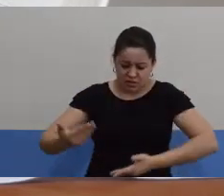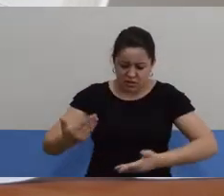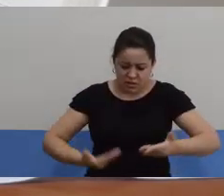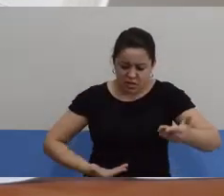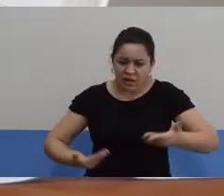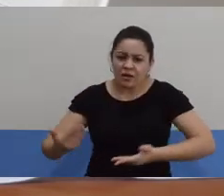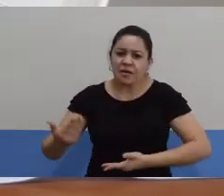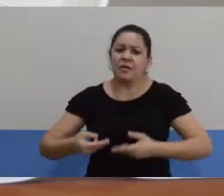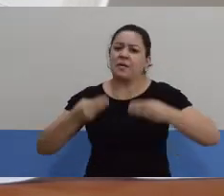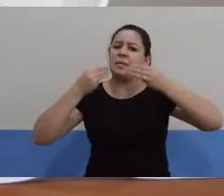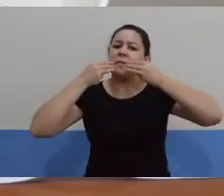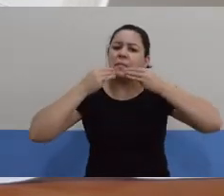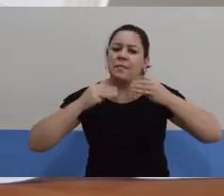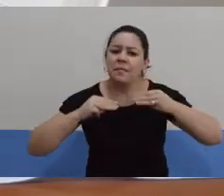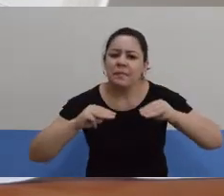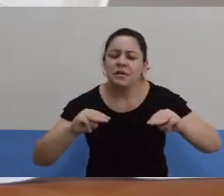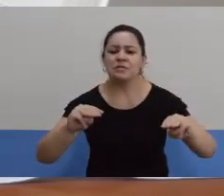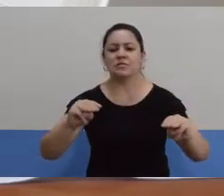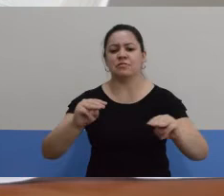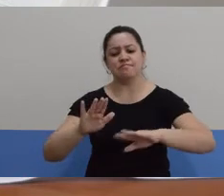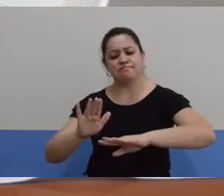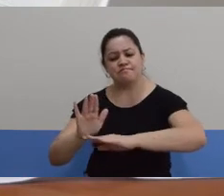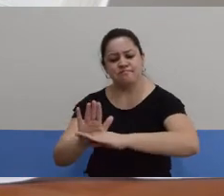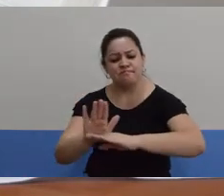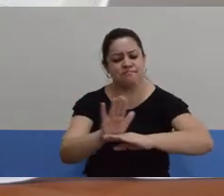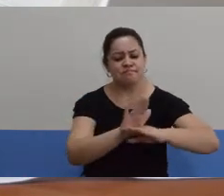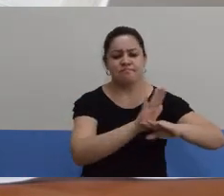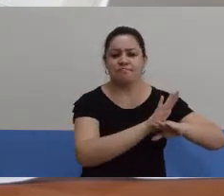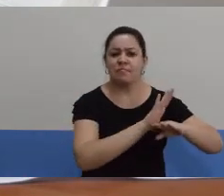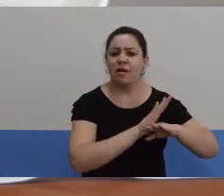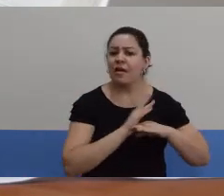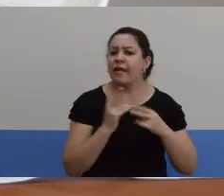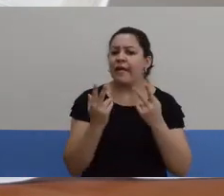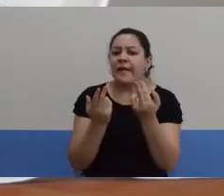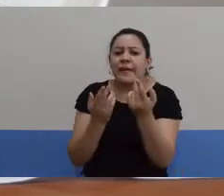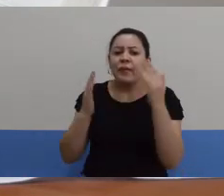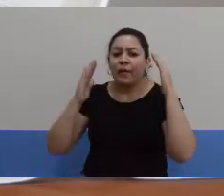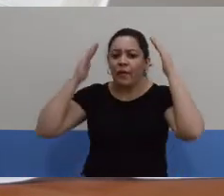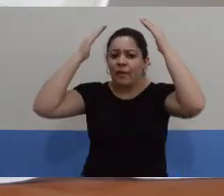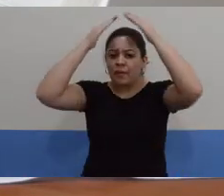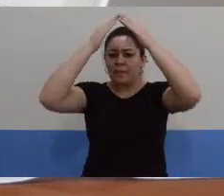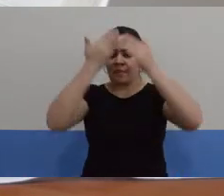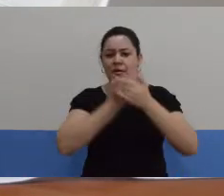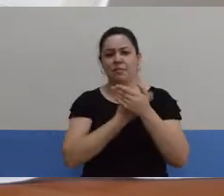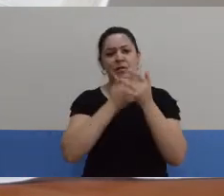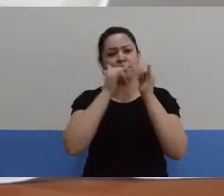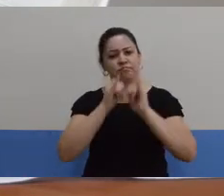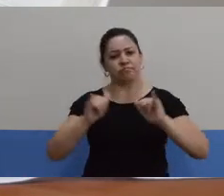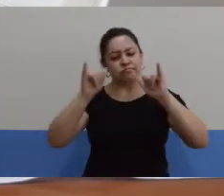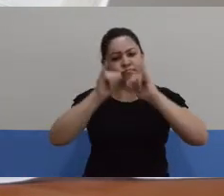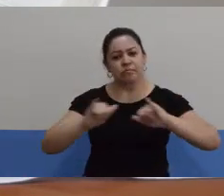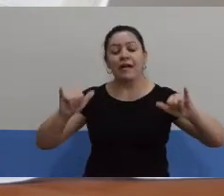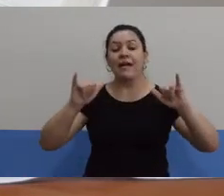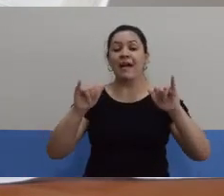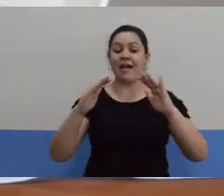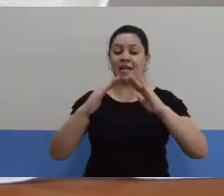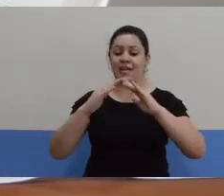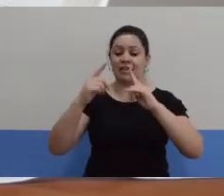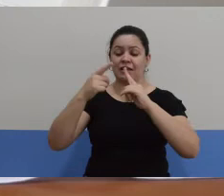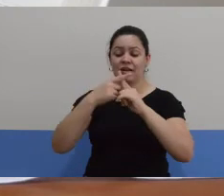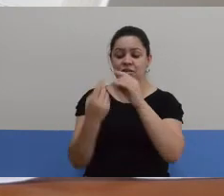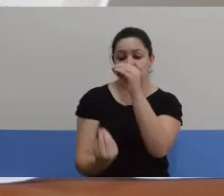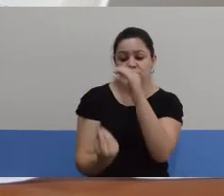missionária, samaritana, como o Papa Francisco tem lembrado. É a igreja que Jesus fundou,